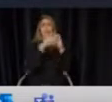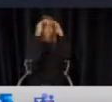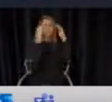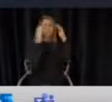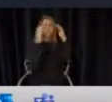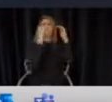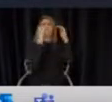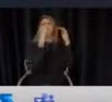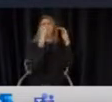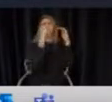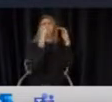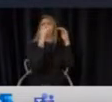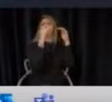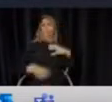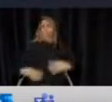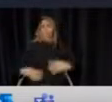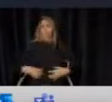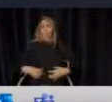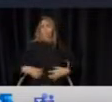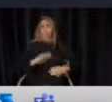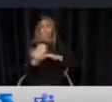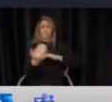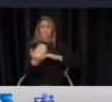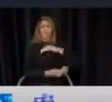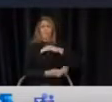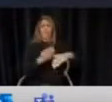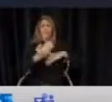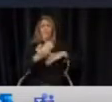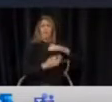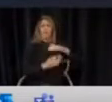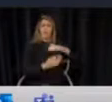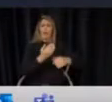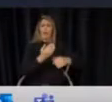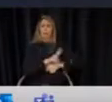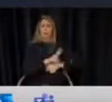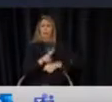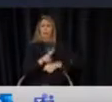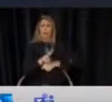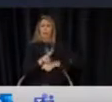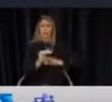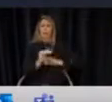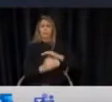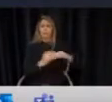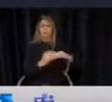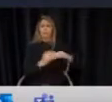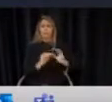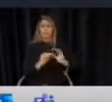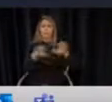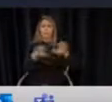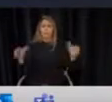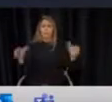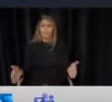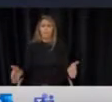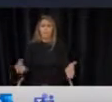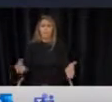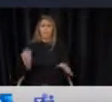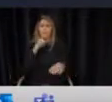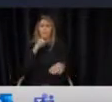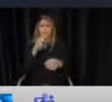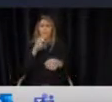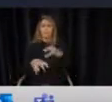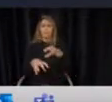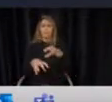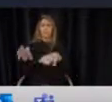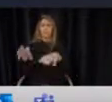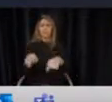Tanto a embalagem, próximo, quanto também o transporte desses órgãos. Nós temos que verificar a temperatura, nós